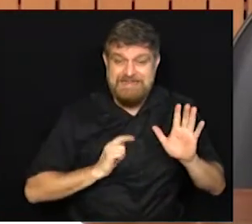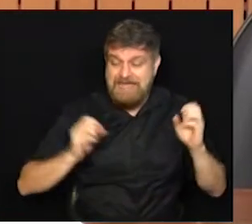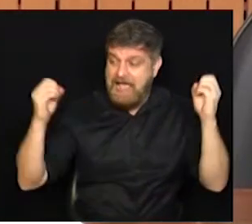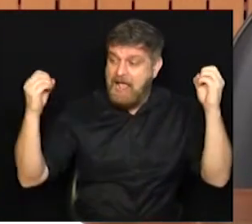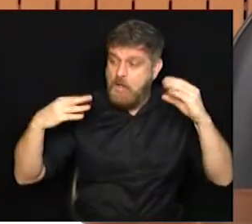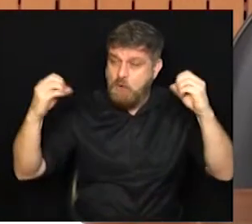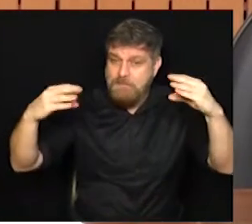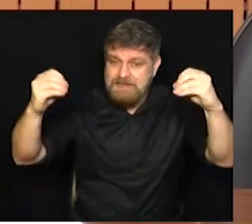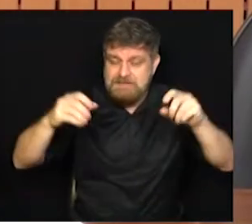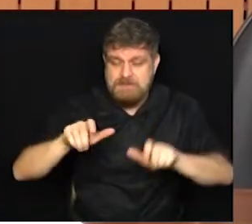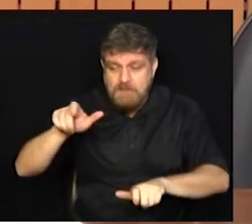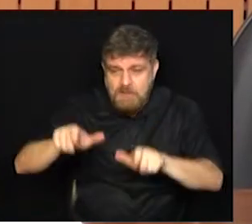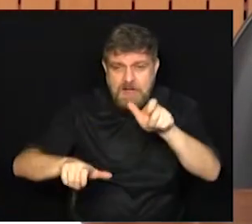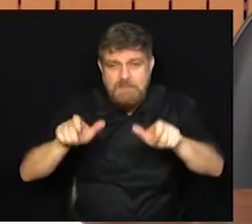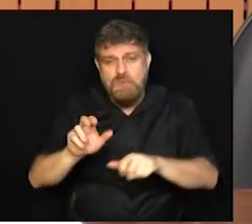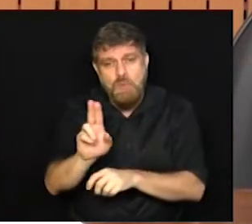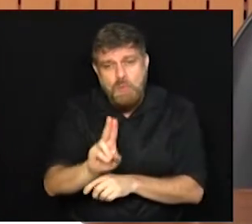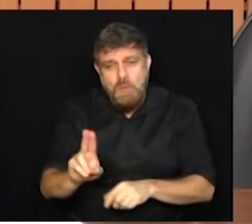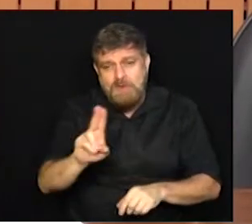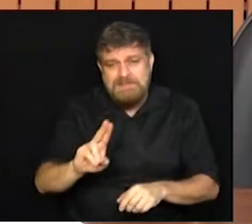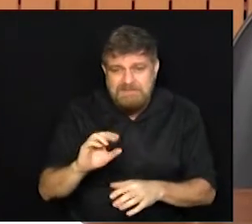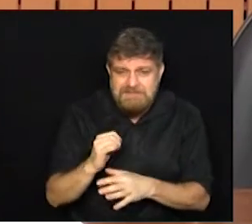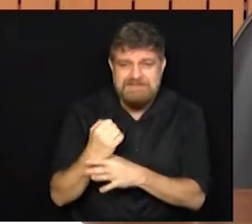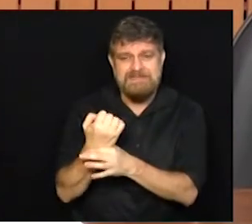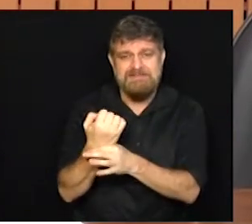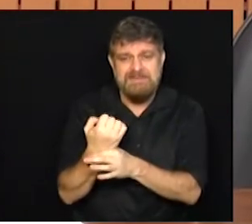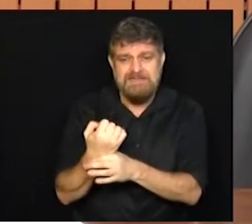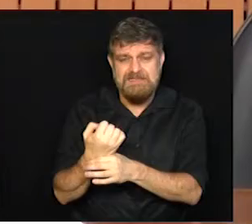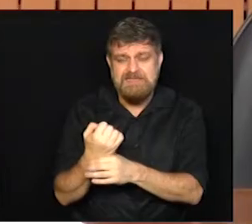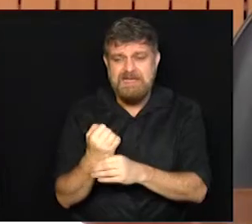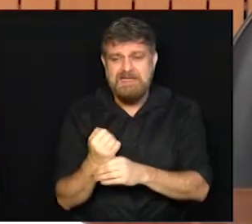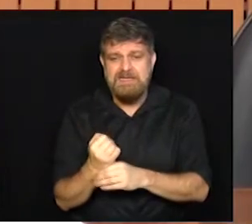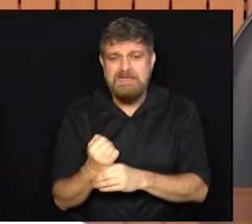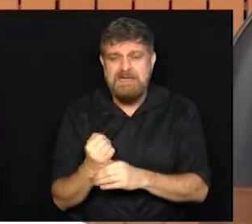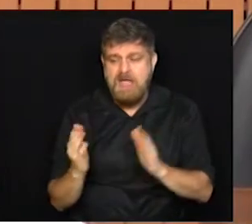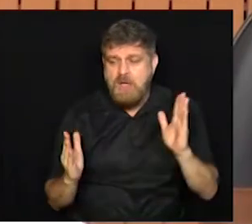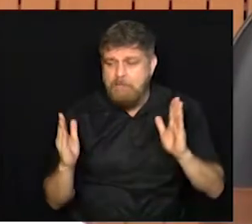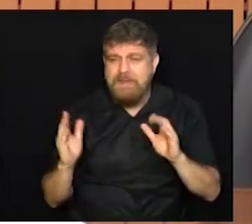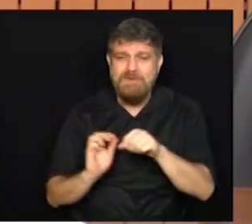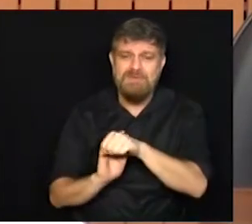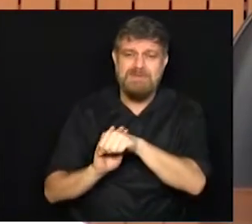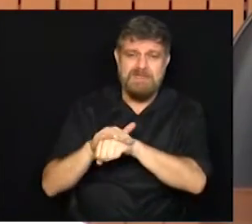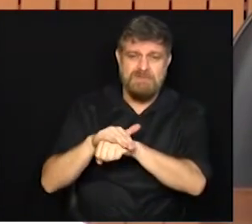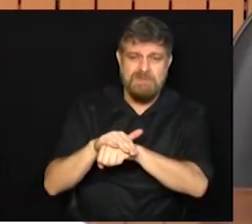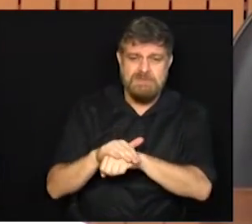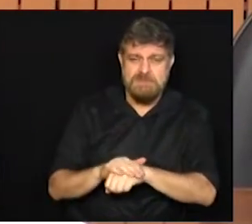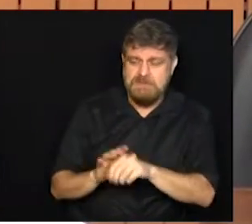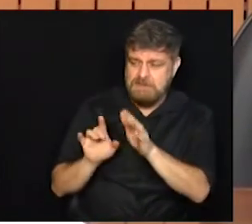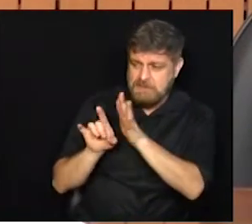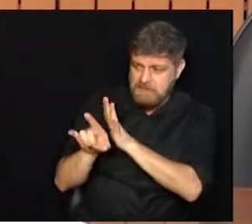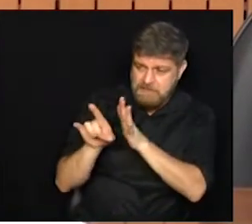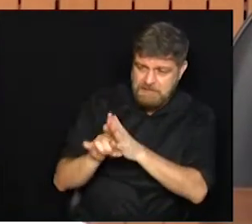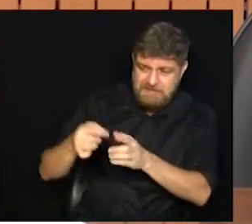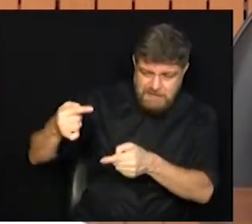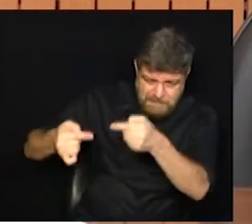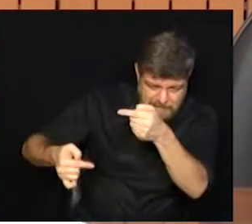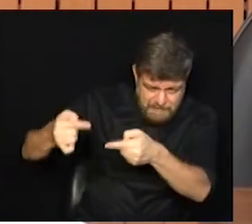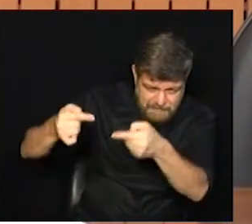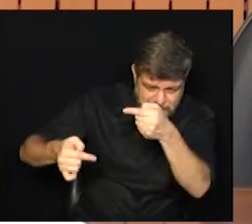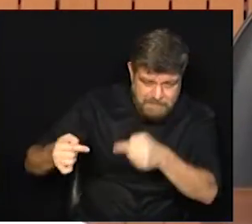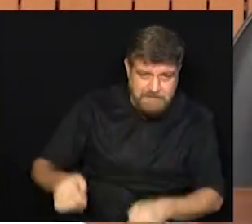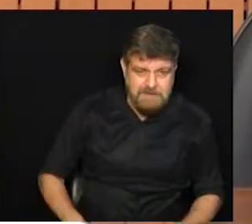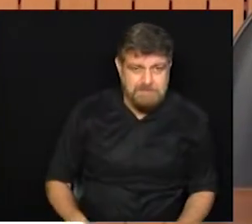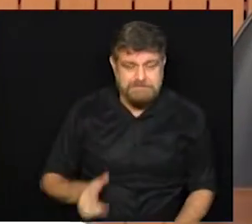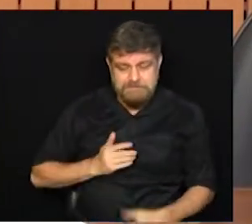as pessoas pudessem utilizá-las com segurança à noite também, né? Se essas questões elas são abordadas